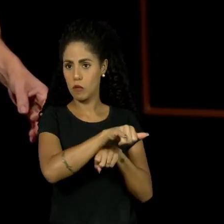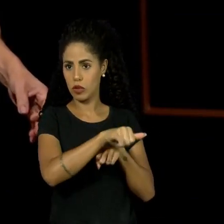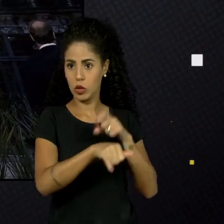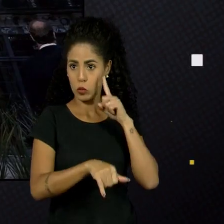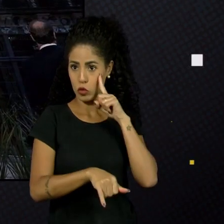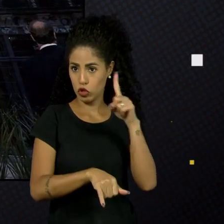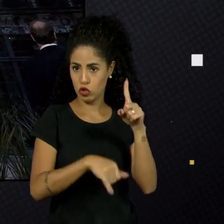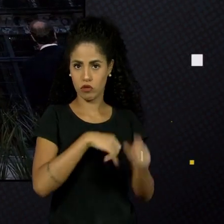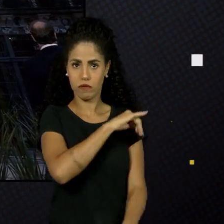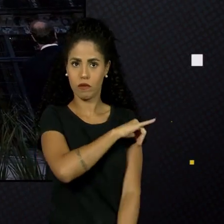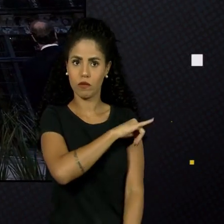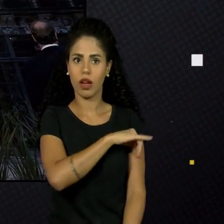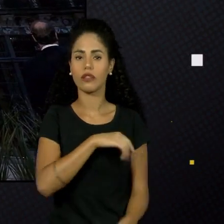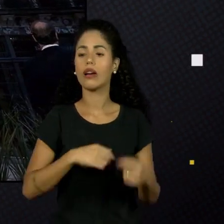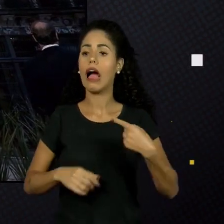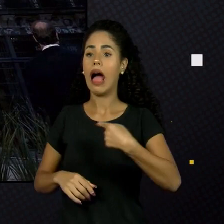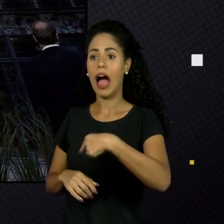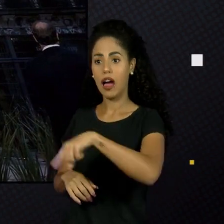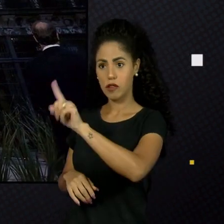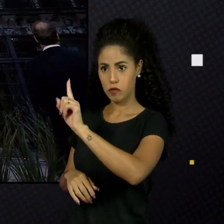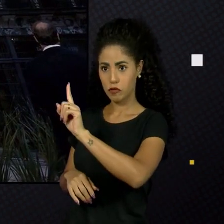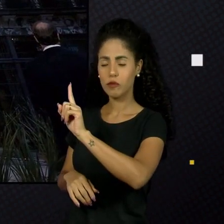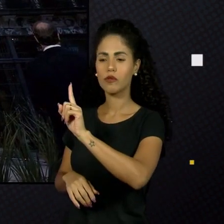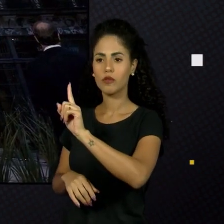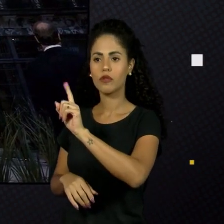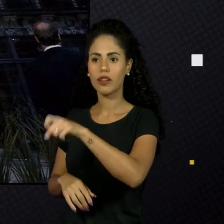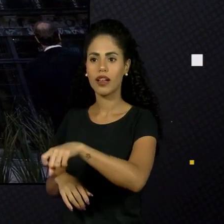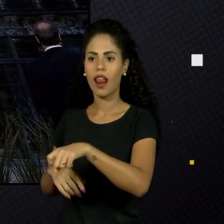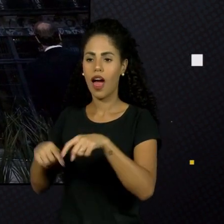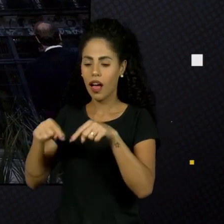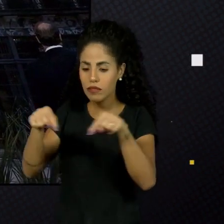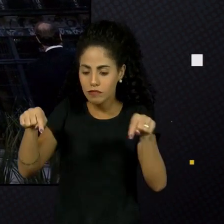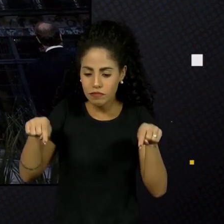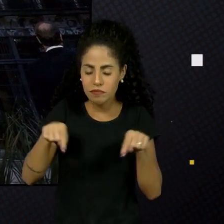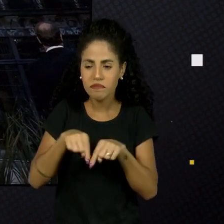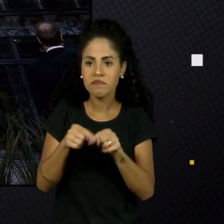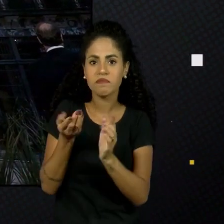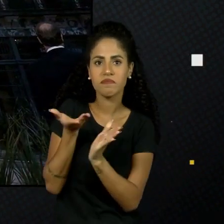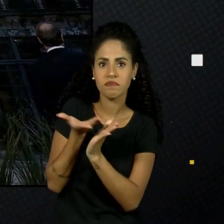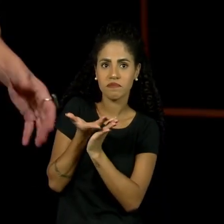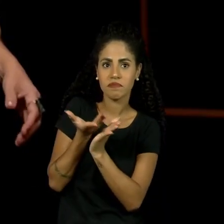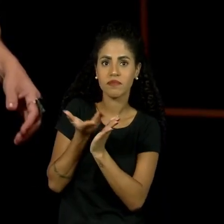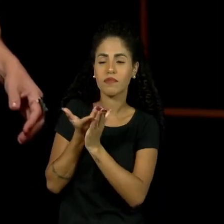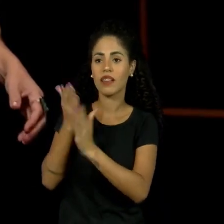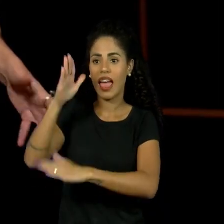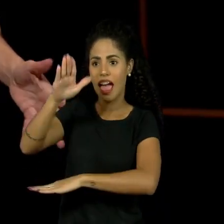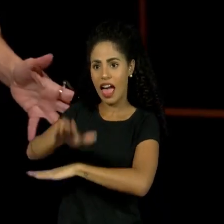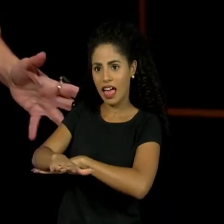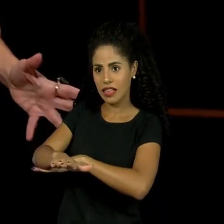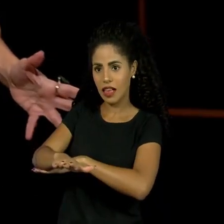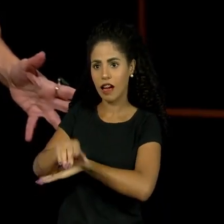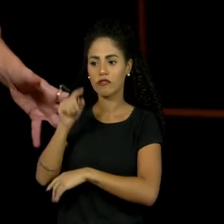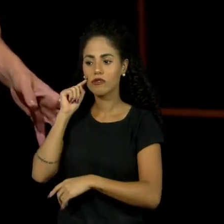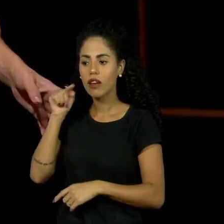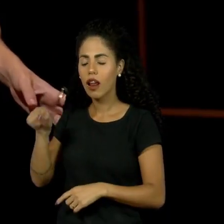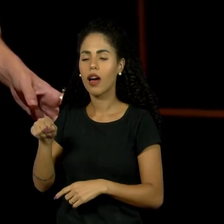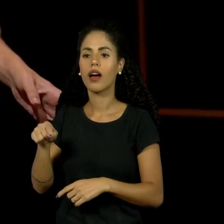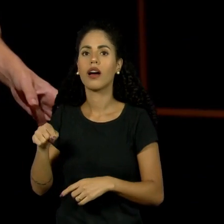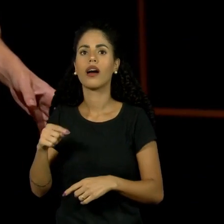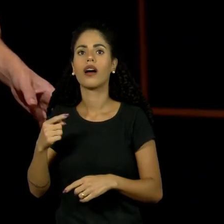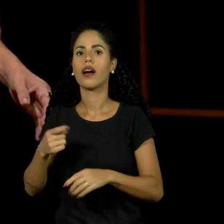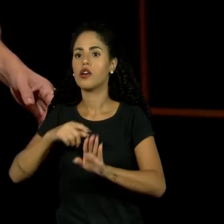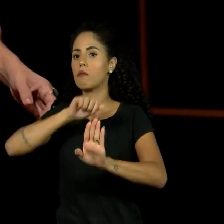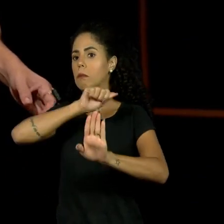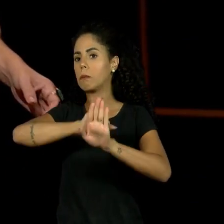dia, fui para as portas da sala Cecília Meirelles à tarde e literalmente bati